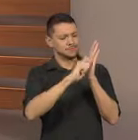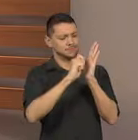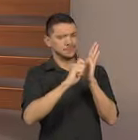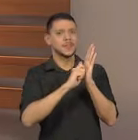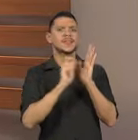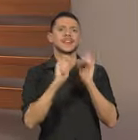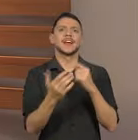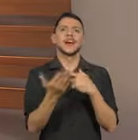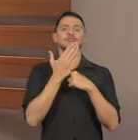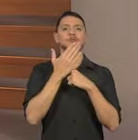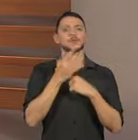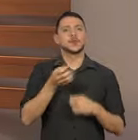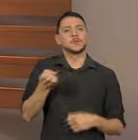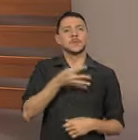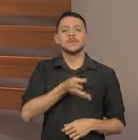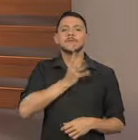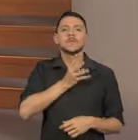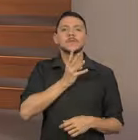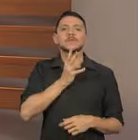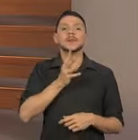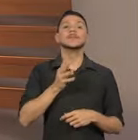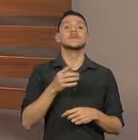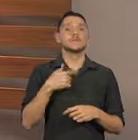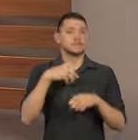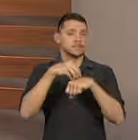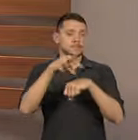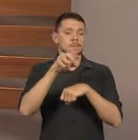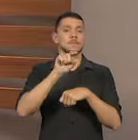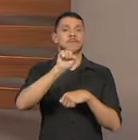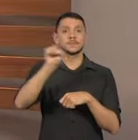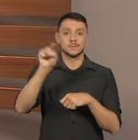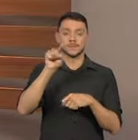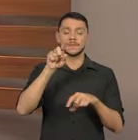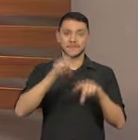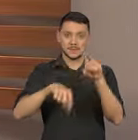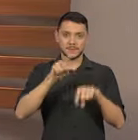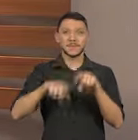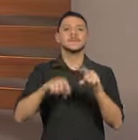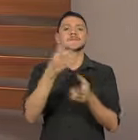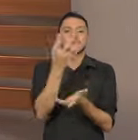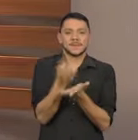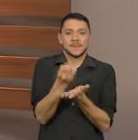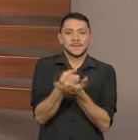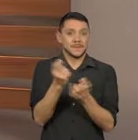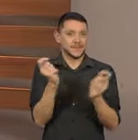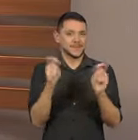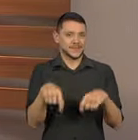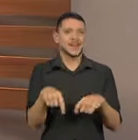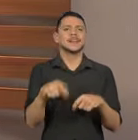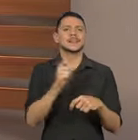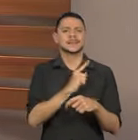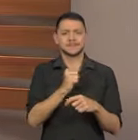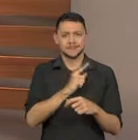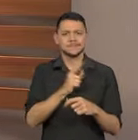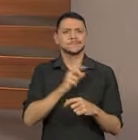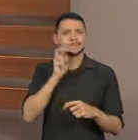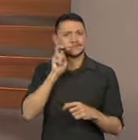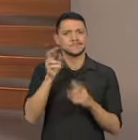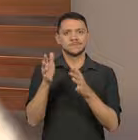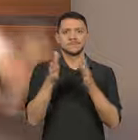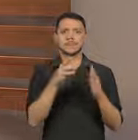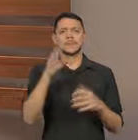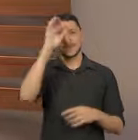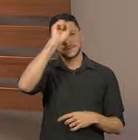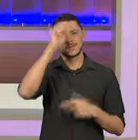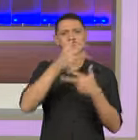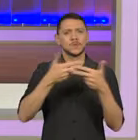compartilhar. E, o que eu recomendo? Baixe o material depois, todo o link que for indicado lá, entre e dá uma olhada. Você vai aprender muita coisa